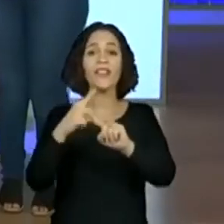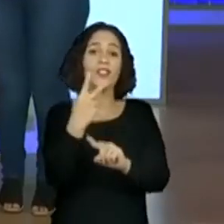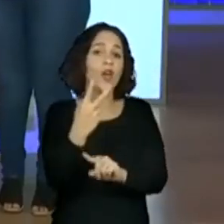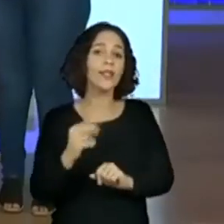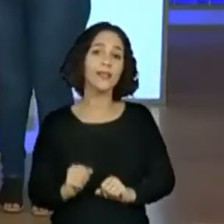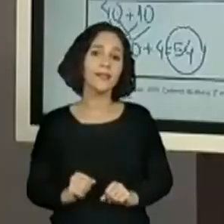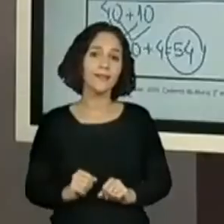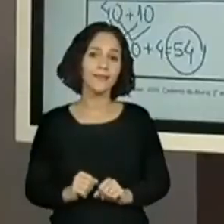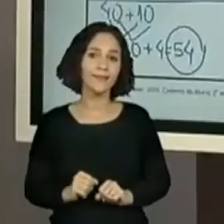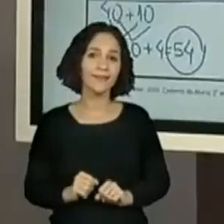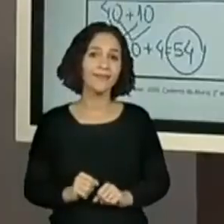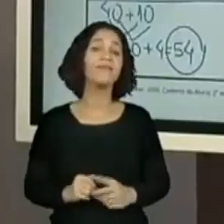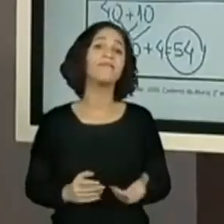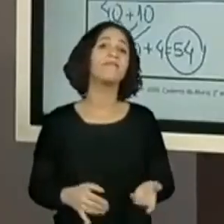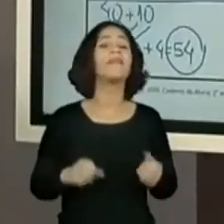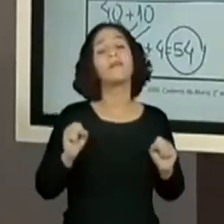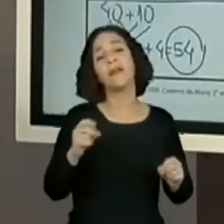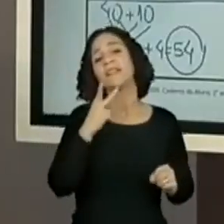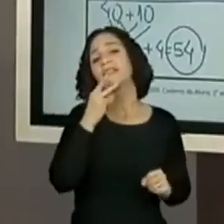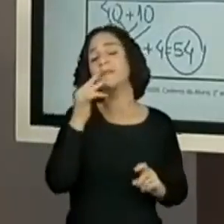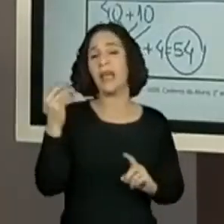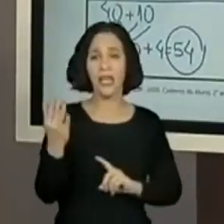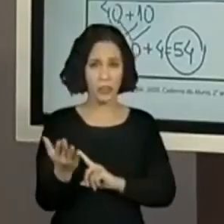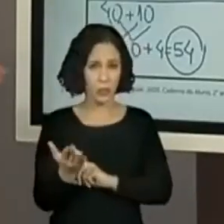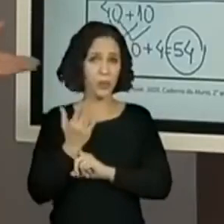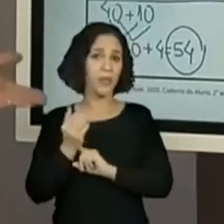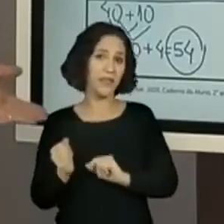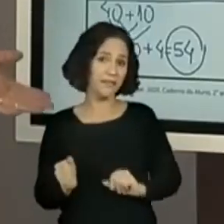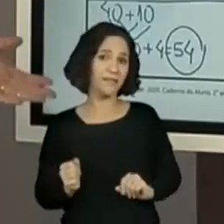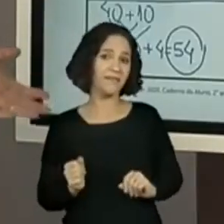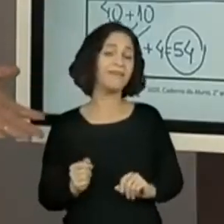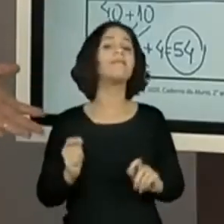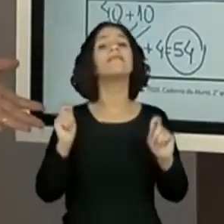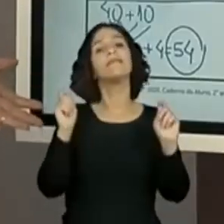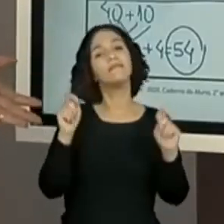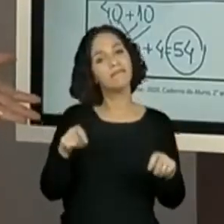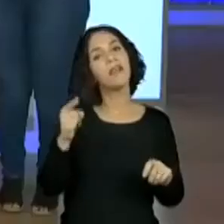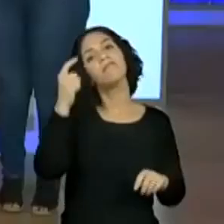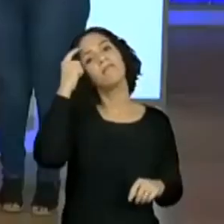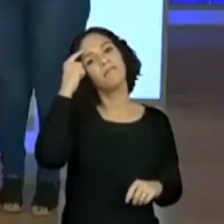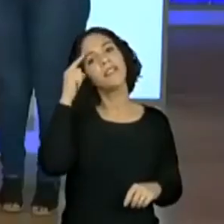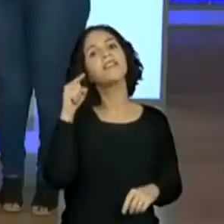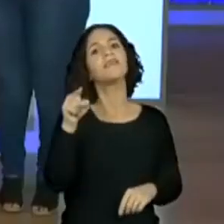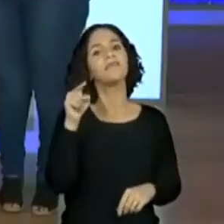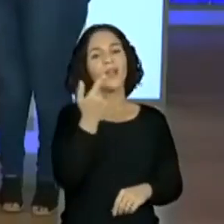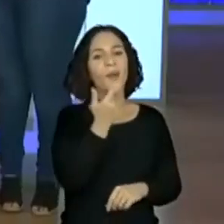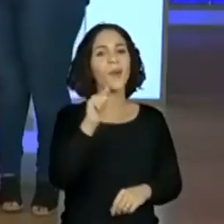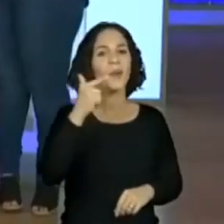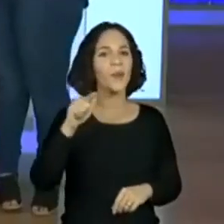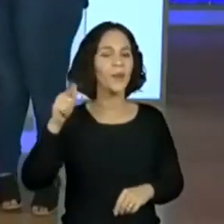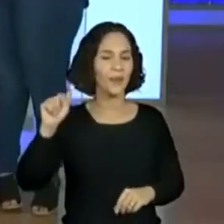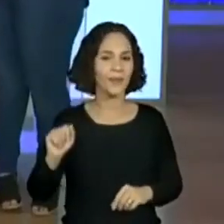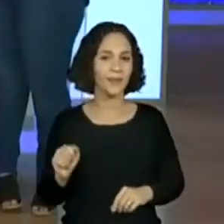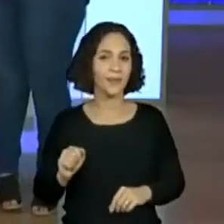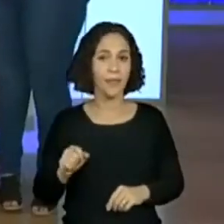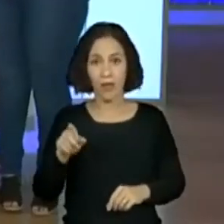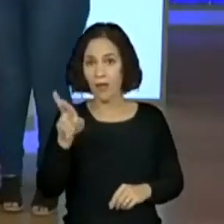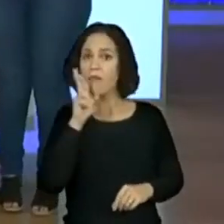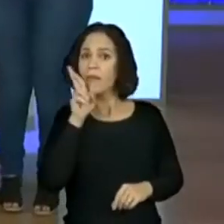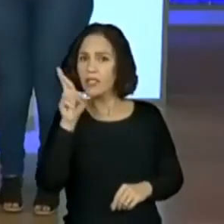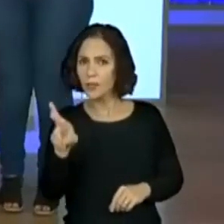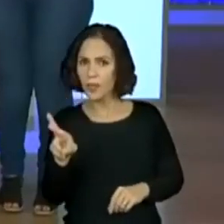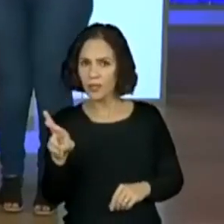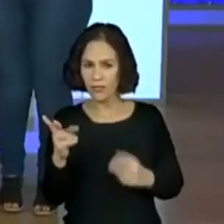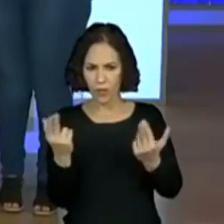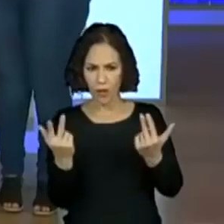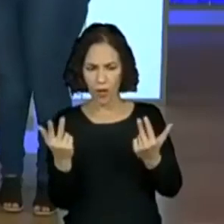tenho certeza que se eu falasse, professora Vivi, me ajuda a resolver, né, professora? Teria mais estratégia. Outras estratégias. Seu resultado seria diferente do meu?